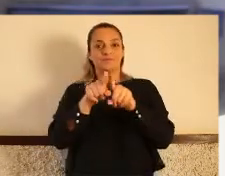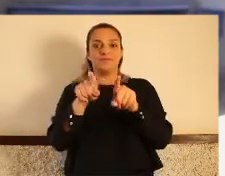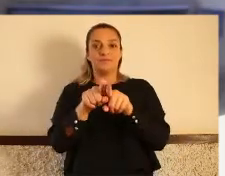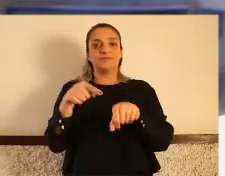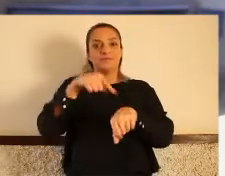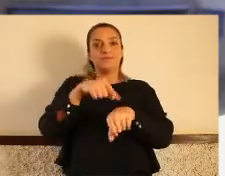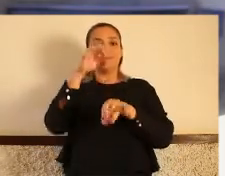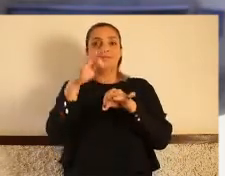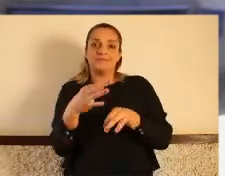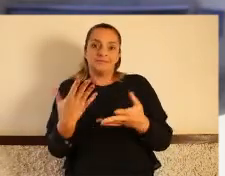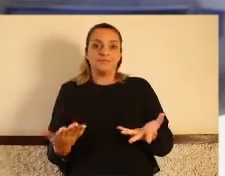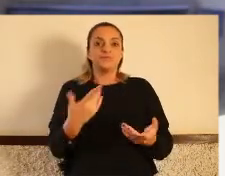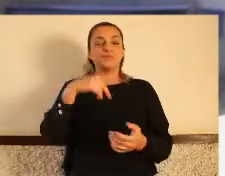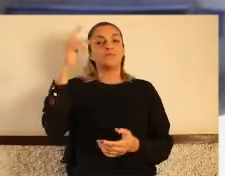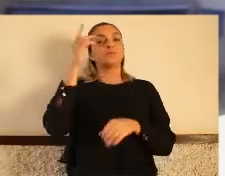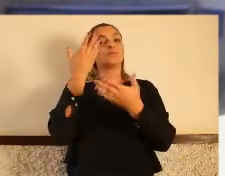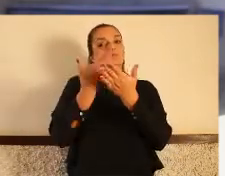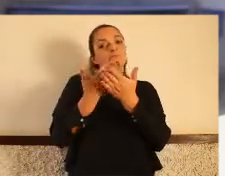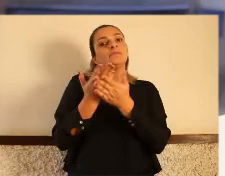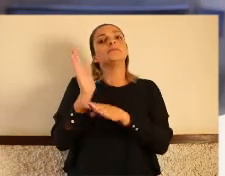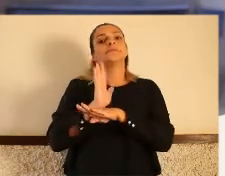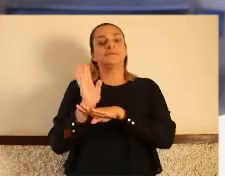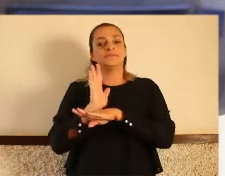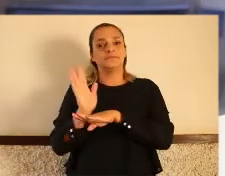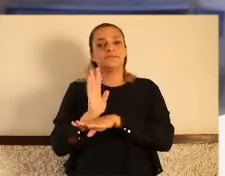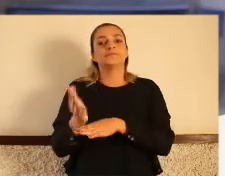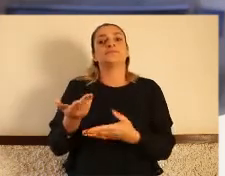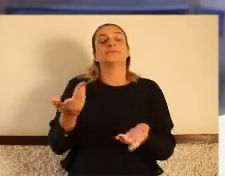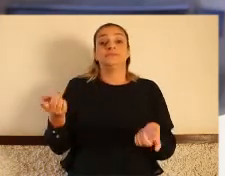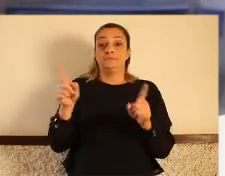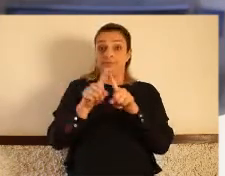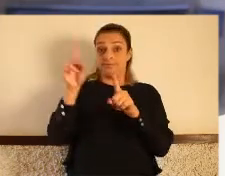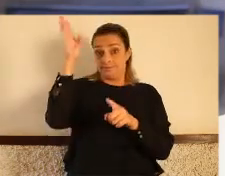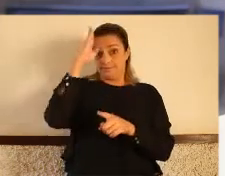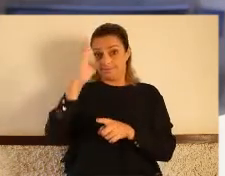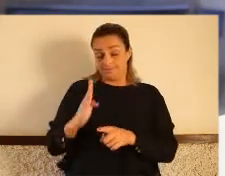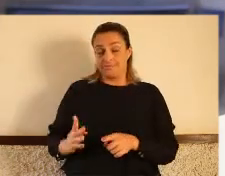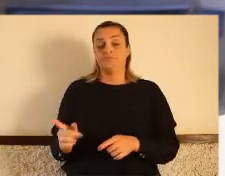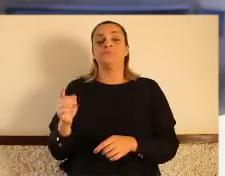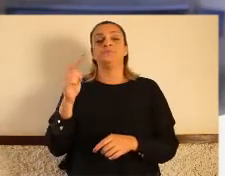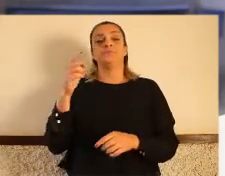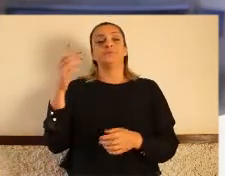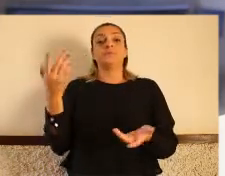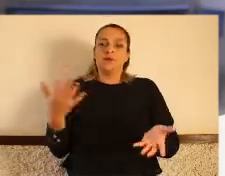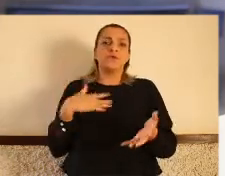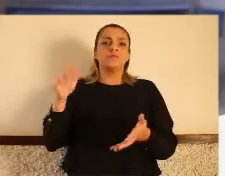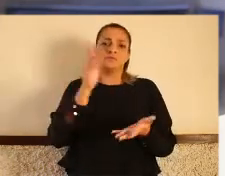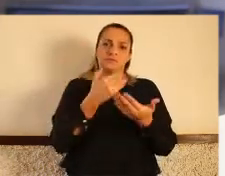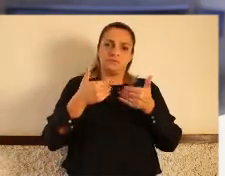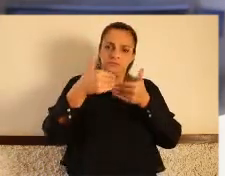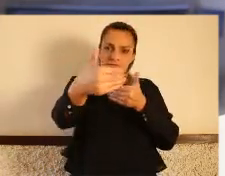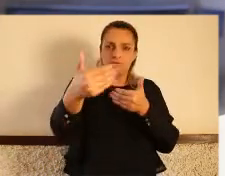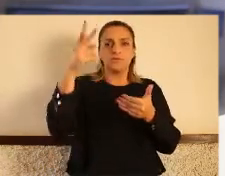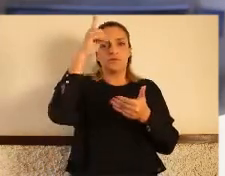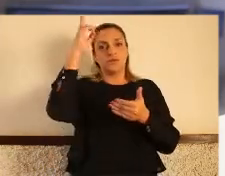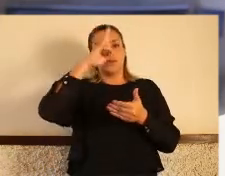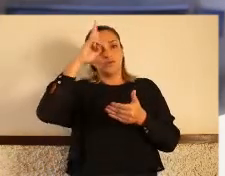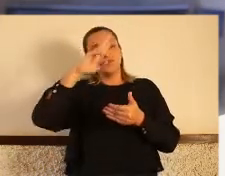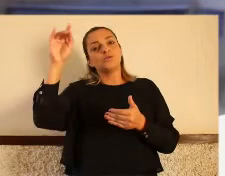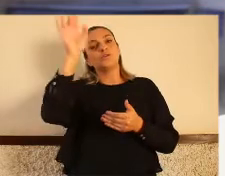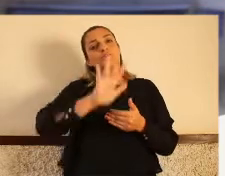momento apropriado, uma série de videoaulas de História do Brasil. Vou começar por História Geral, pela chamada